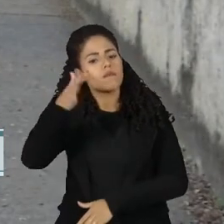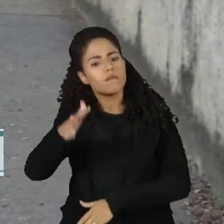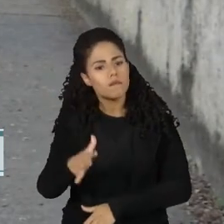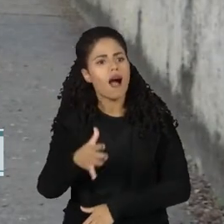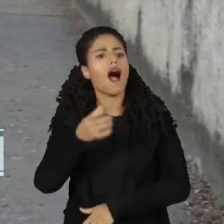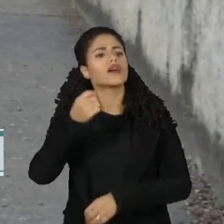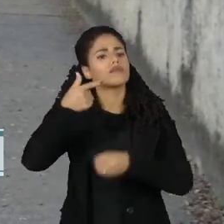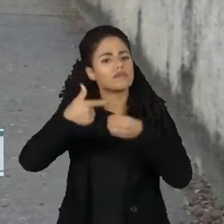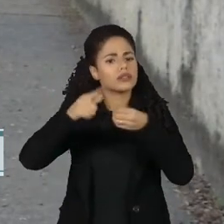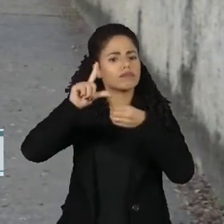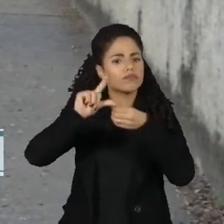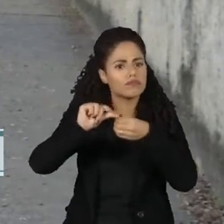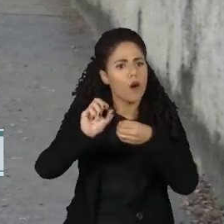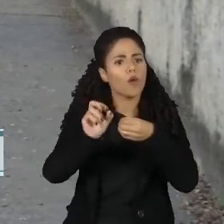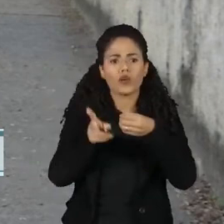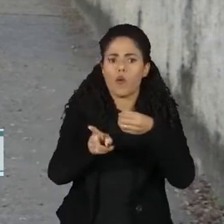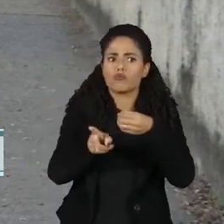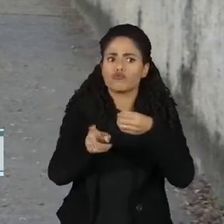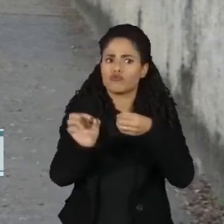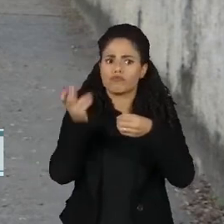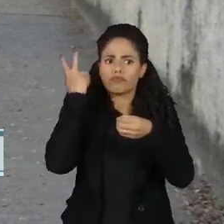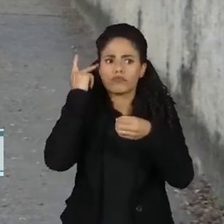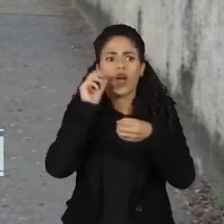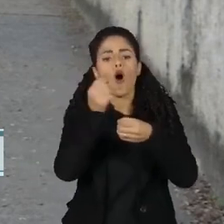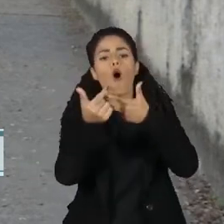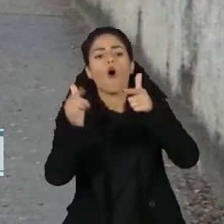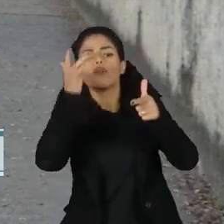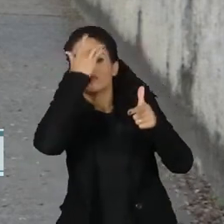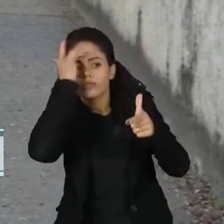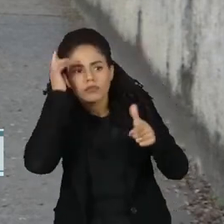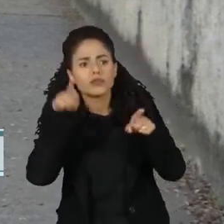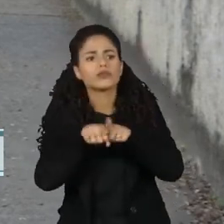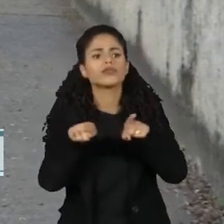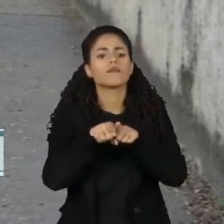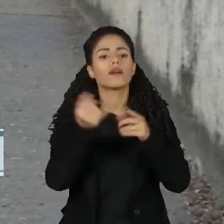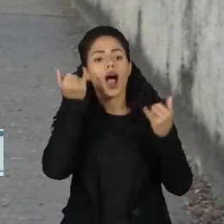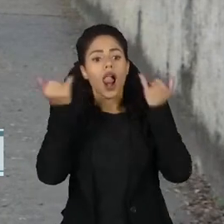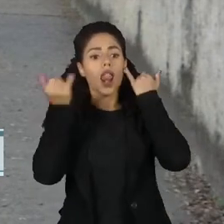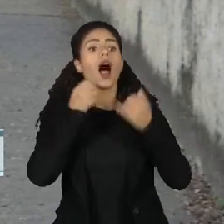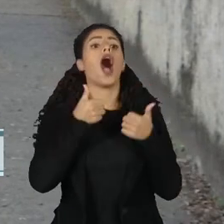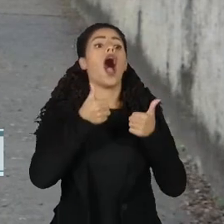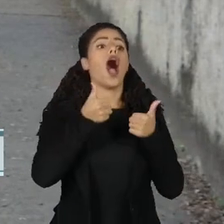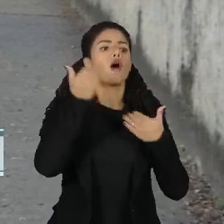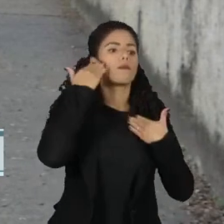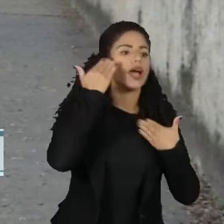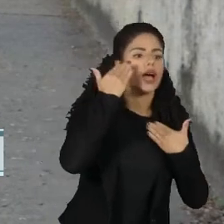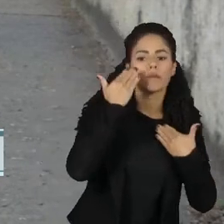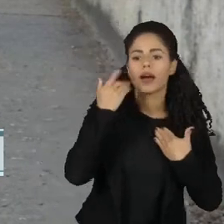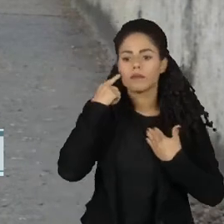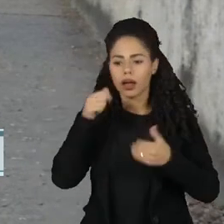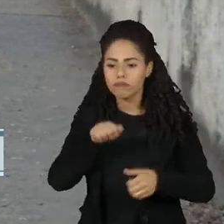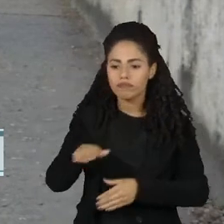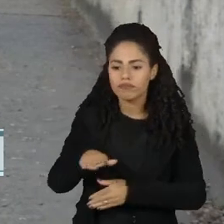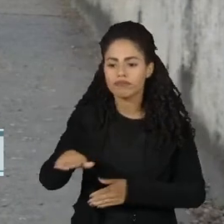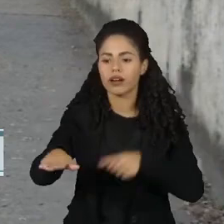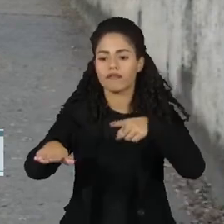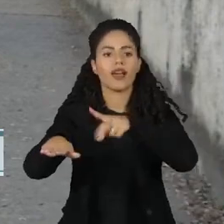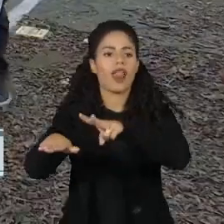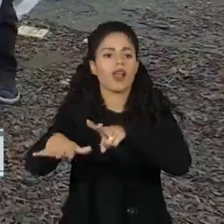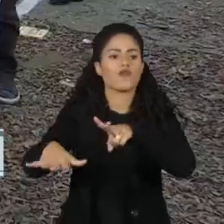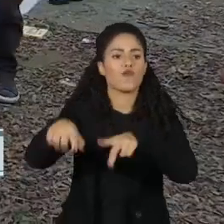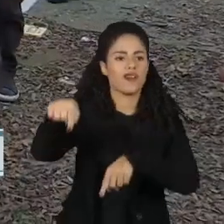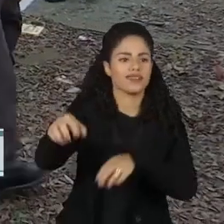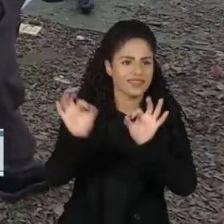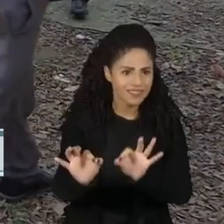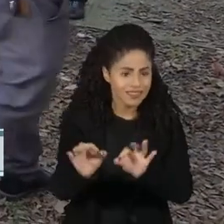o preço que não subiu ou o preço que abaixou, e os outros taxistas, baseado nessa informação, vão se deslocando para aquele local ali para poder fazer o abastecimento da melhor